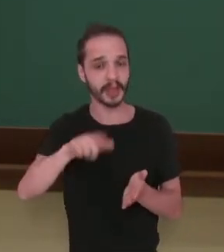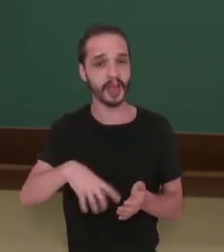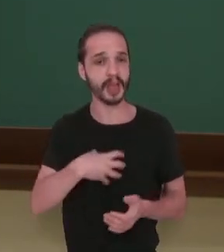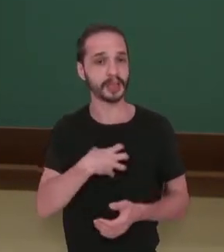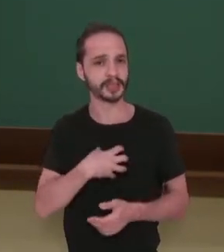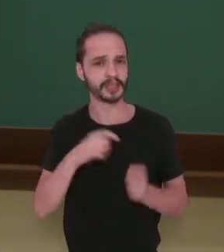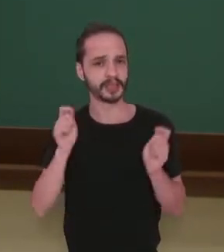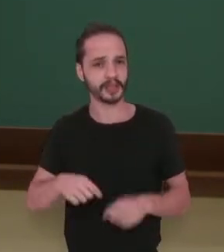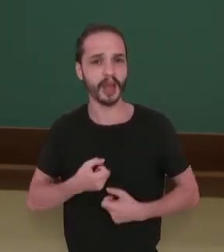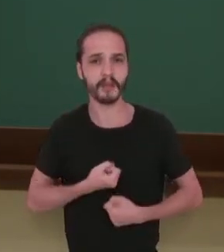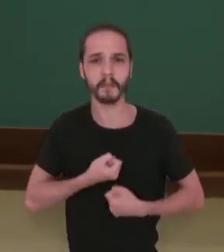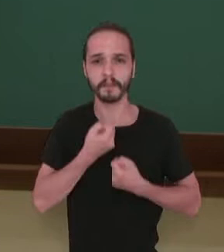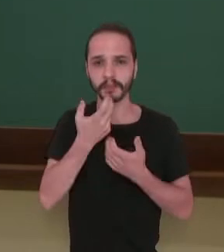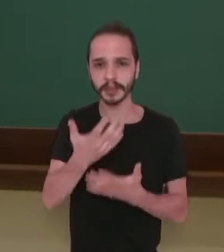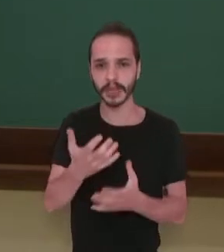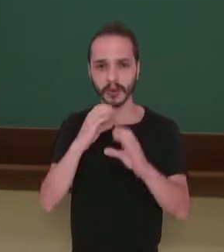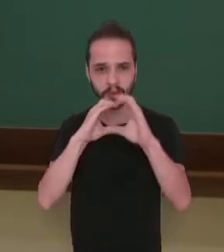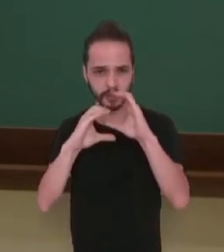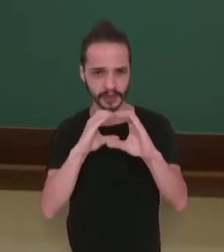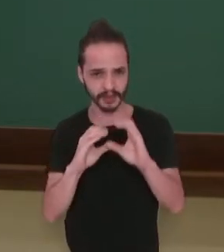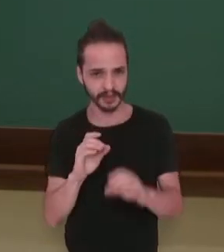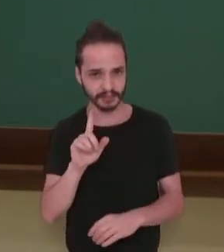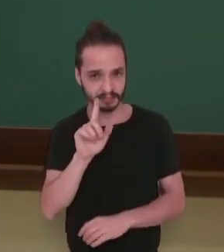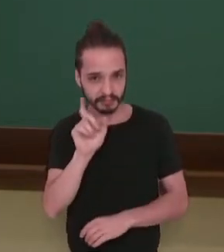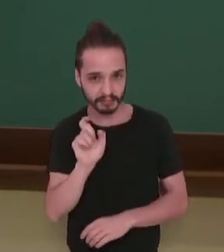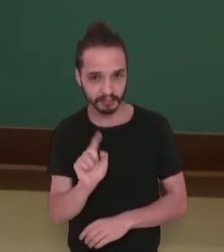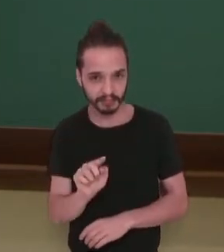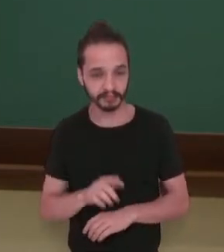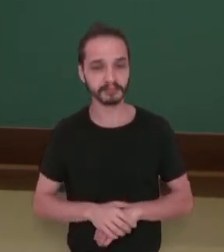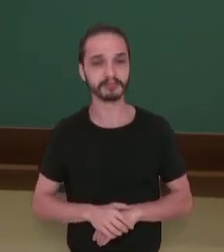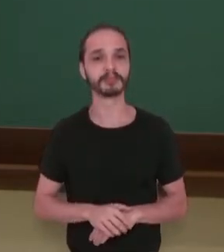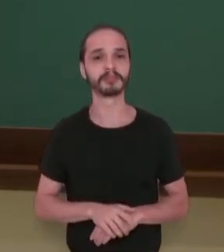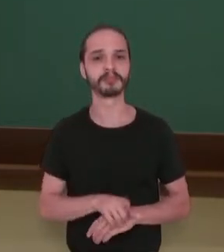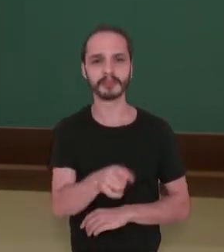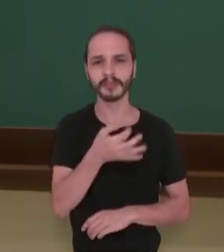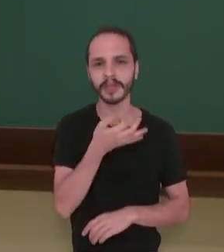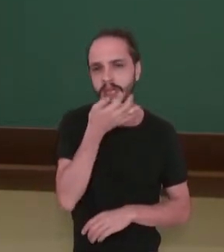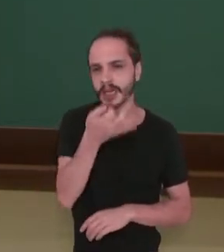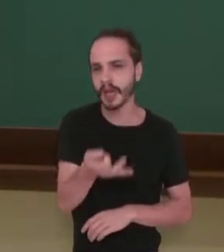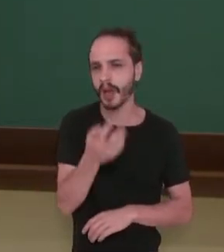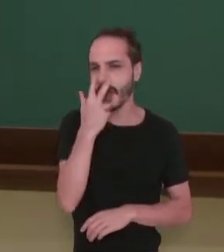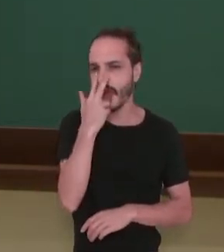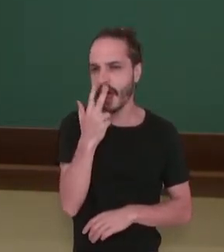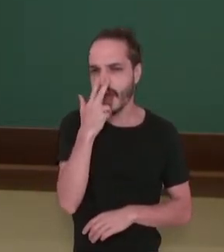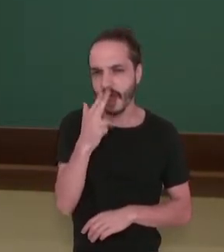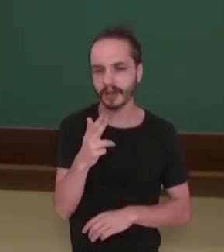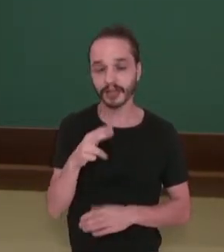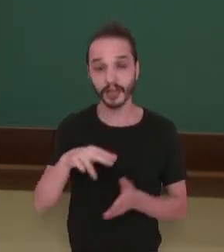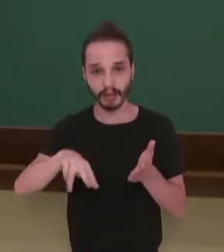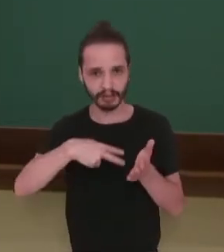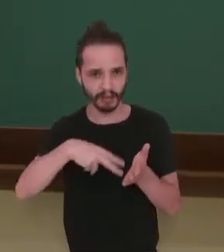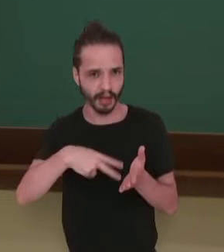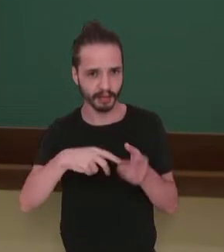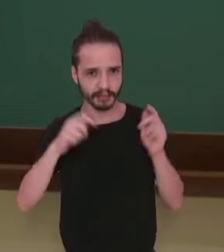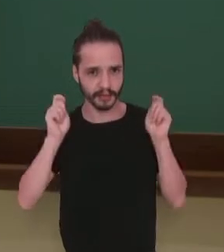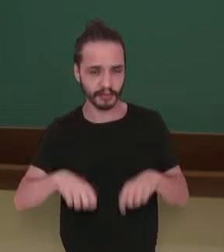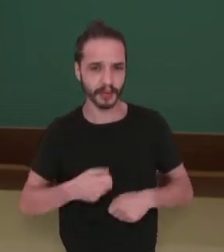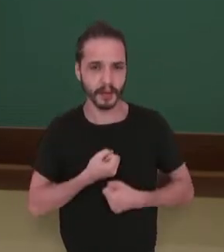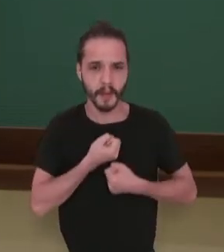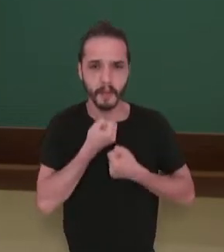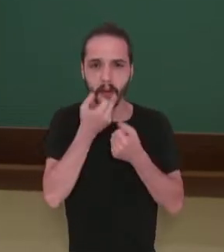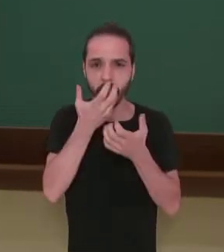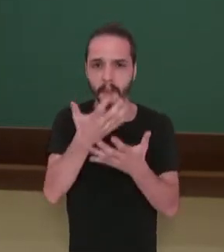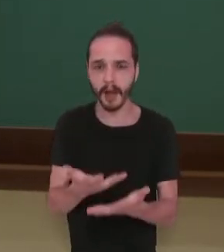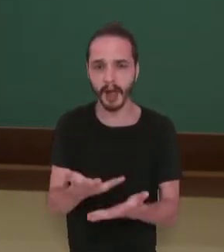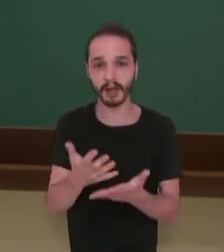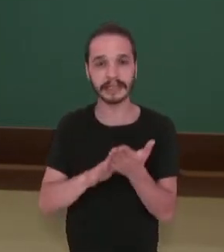de expressão e comunicação? Você acha que através da dança eu consigo me expressar